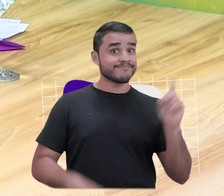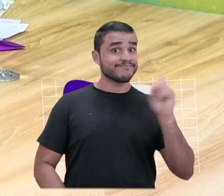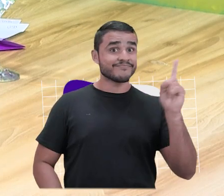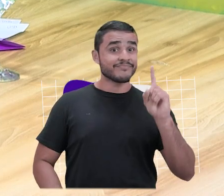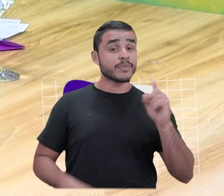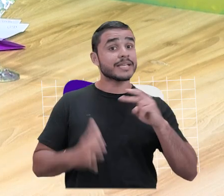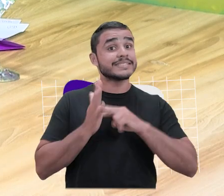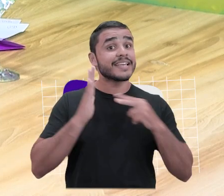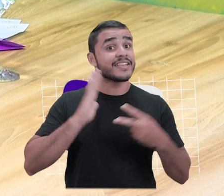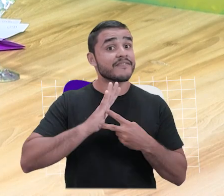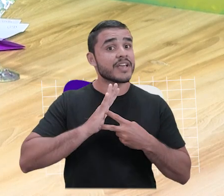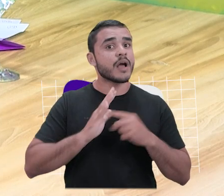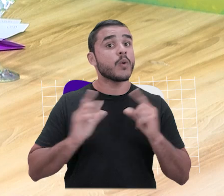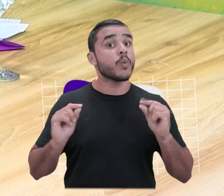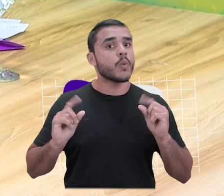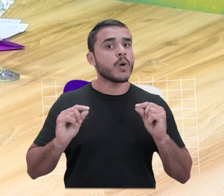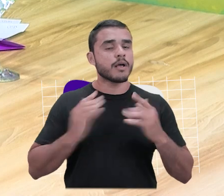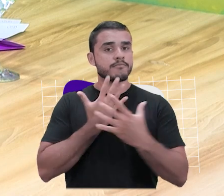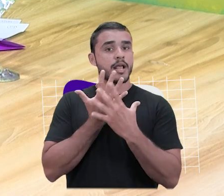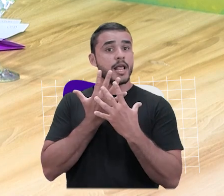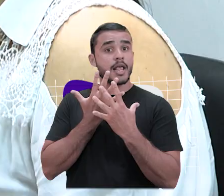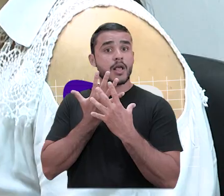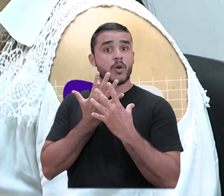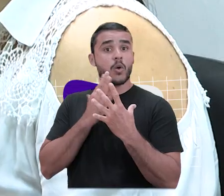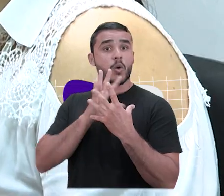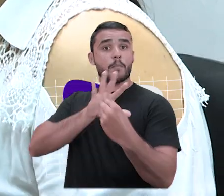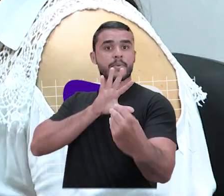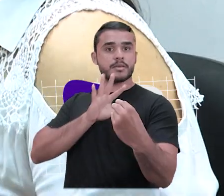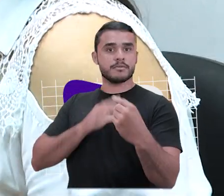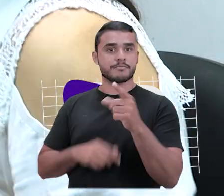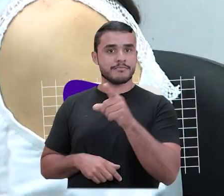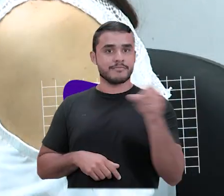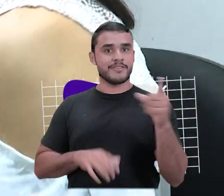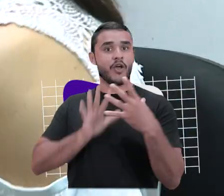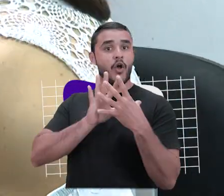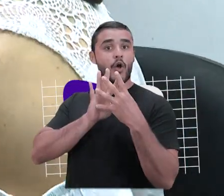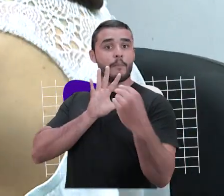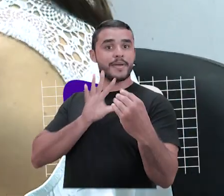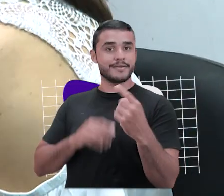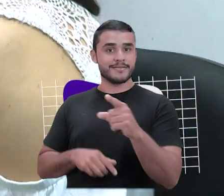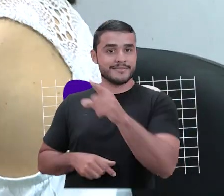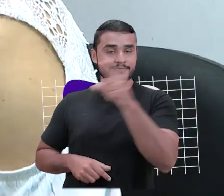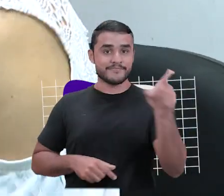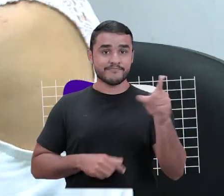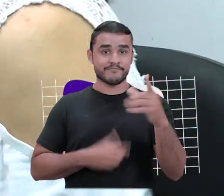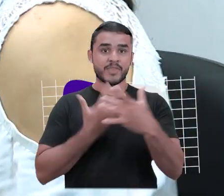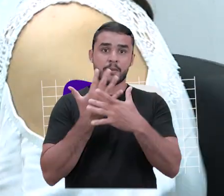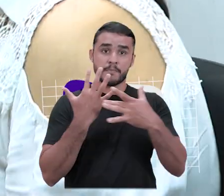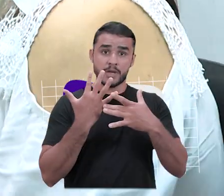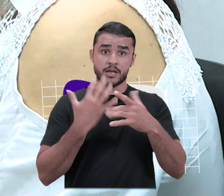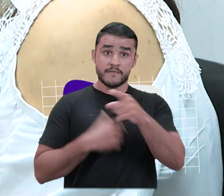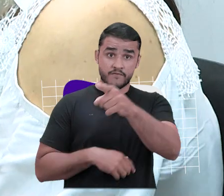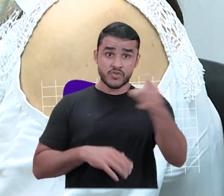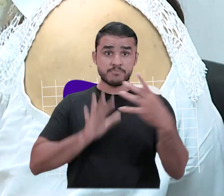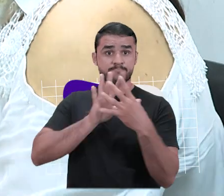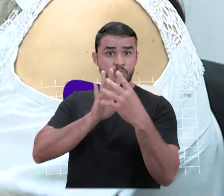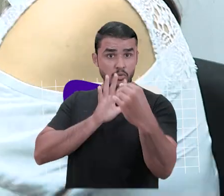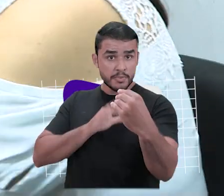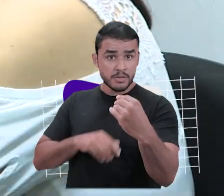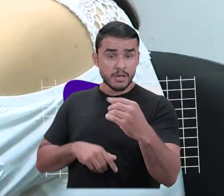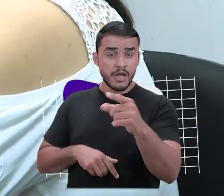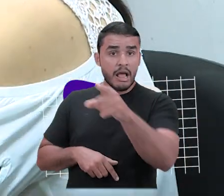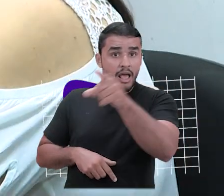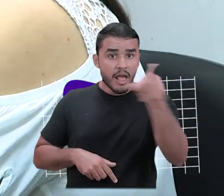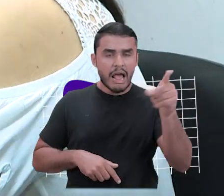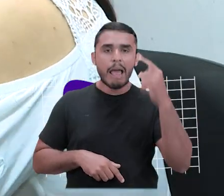dentro. Isso. Né? É um movimento de dentro. Né? Eu acho isso, quem sabe da superação é uma pessoa com deficiência. Não use isso para tratar